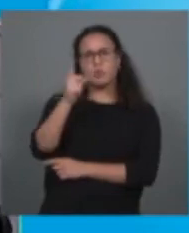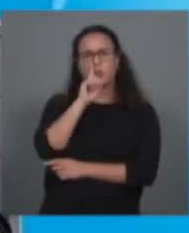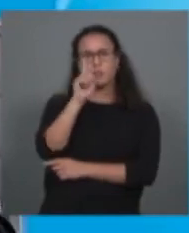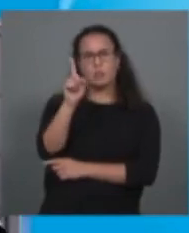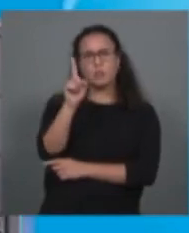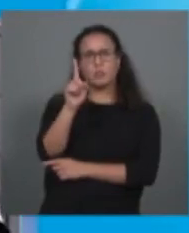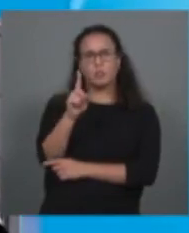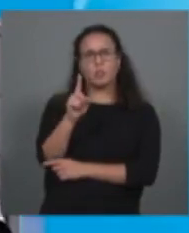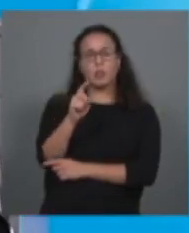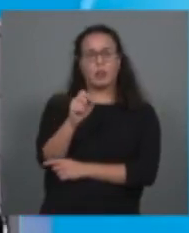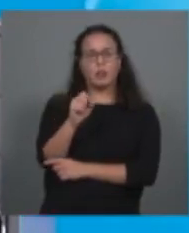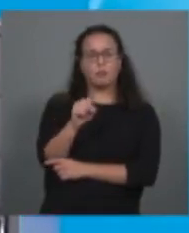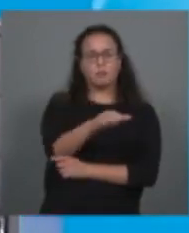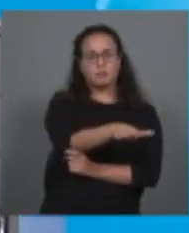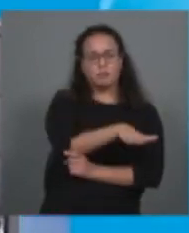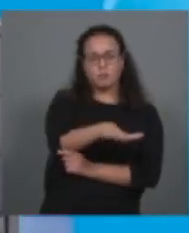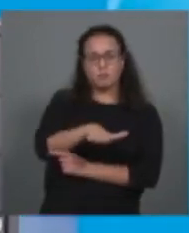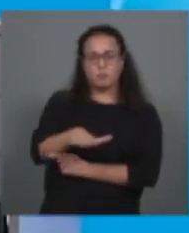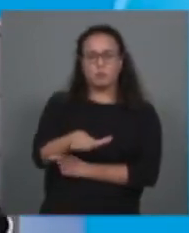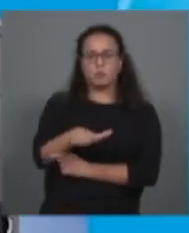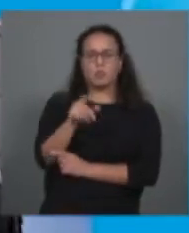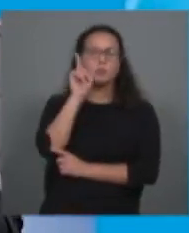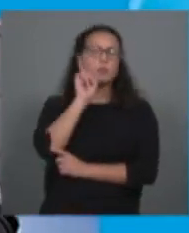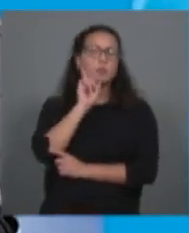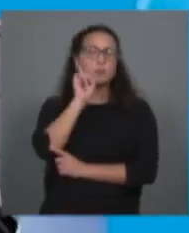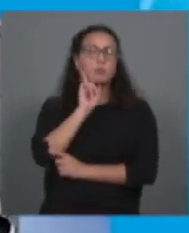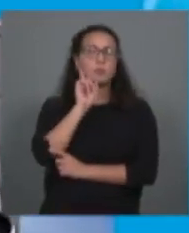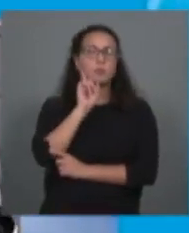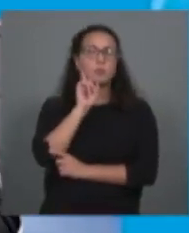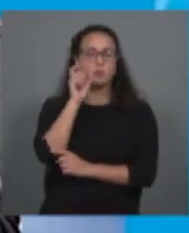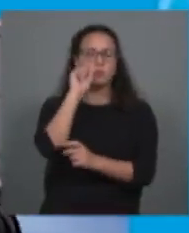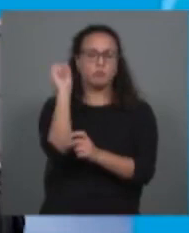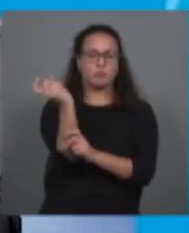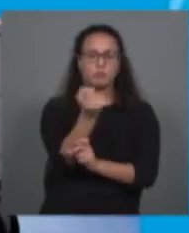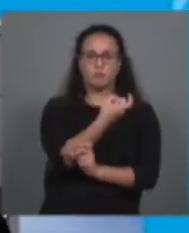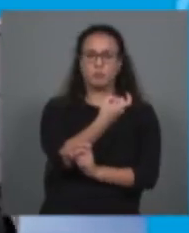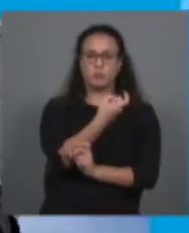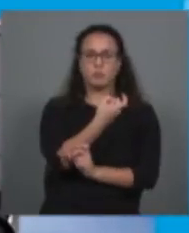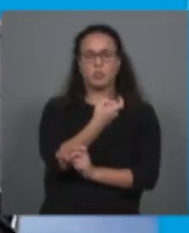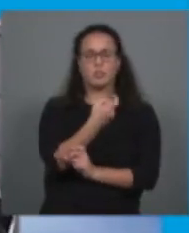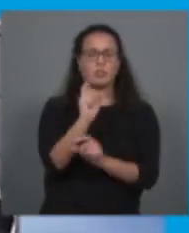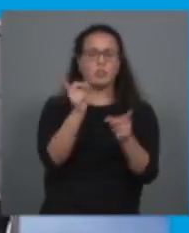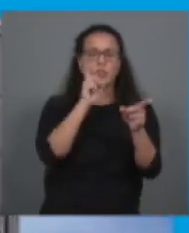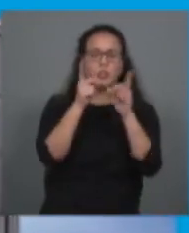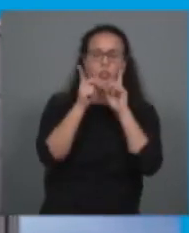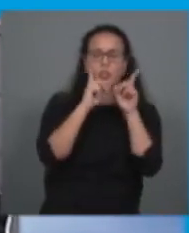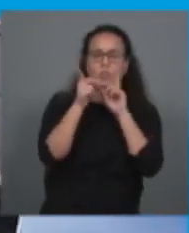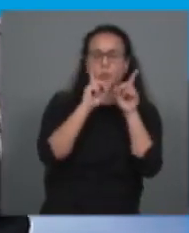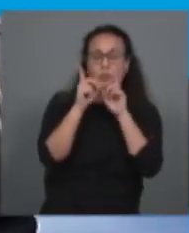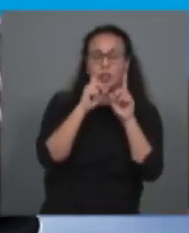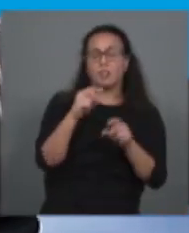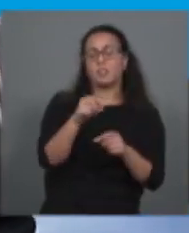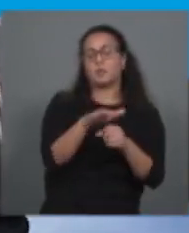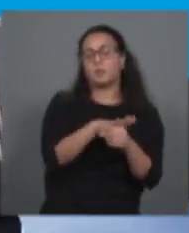têm lugares para mulheres. E se fizermos uma procura, por exemplo, na internet, vemos uma série de anedotas e de piadas com esta situação, que não